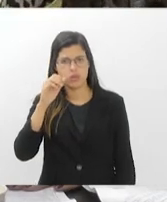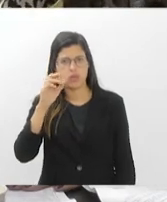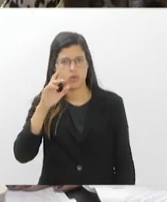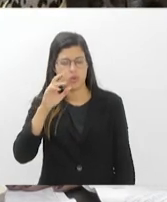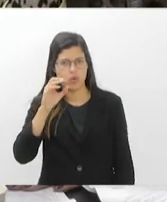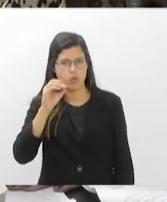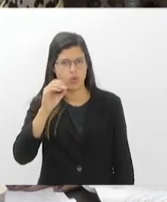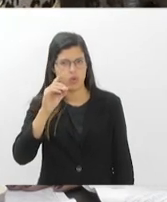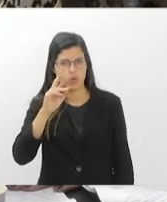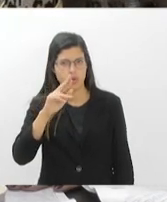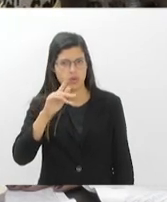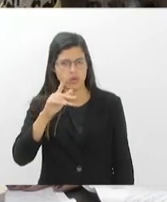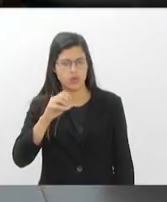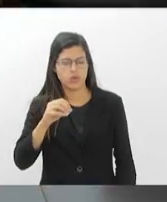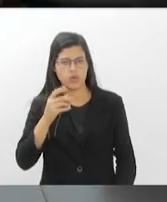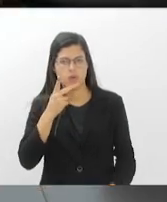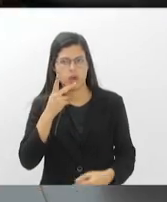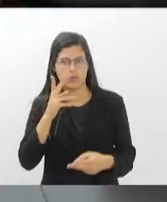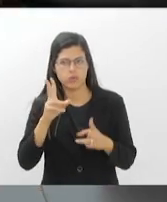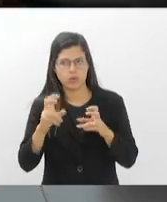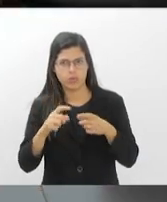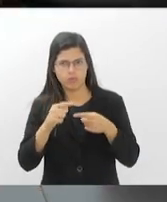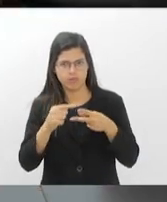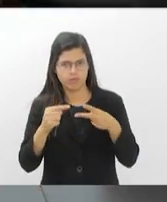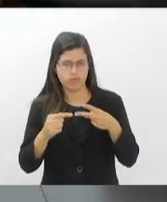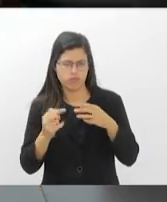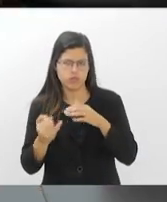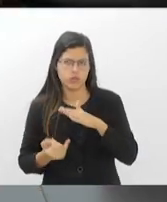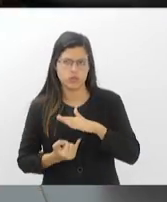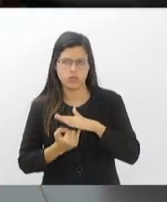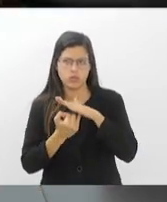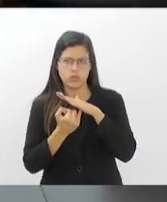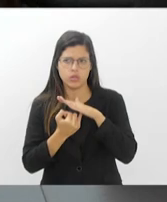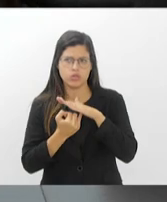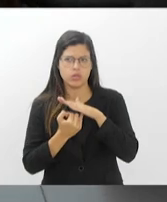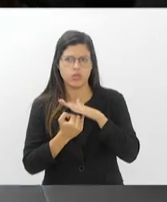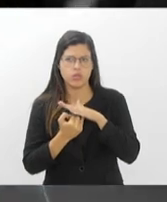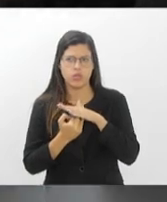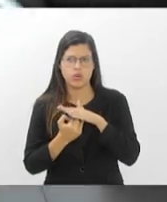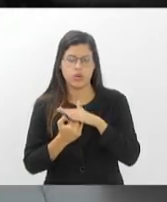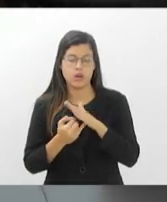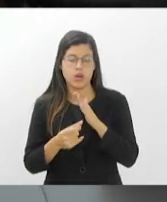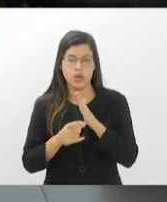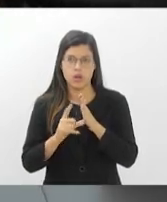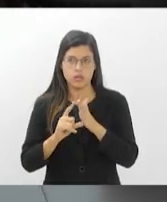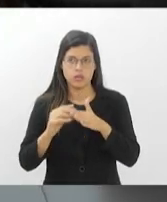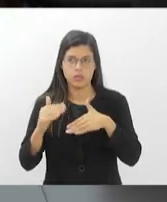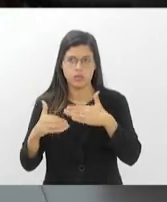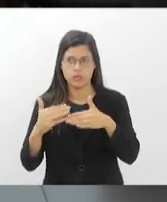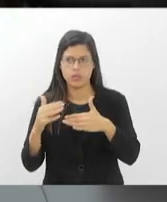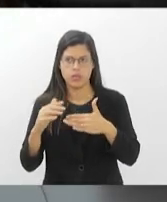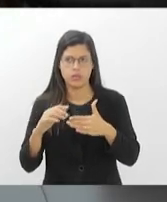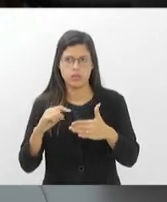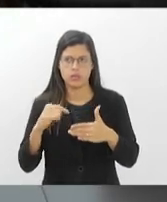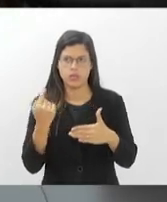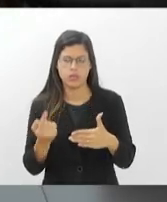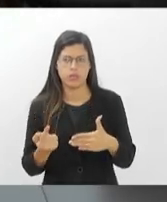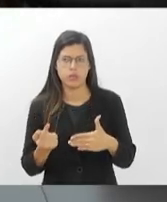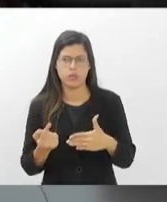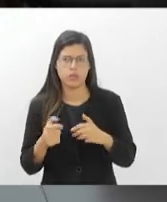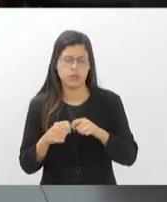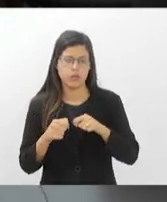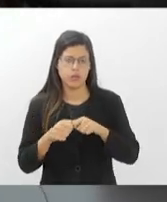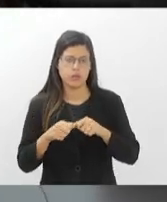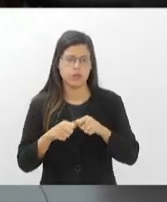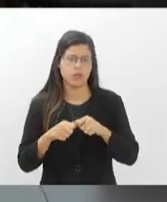duas instituições, quiçá antes do prosseguimento, ou depois, aí, fazer uma